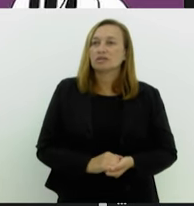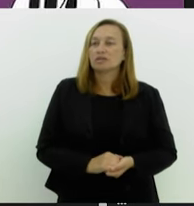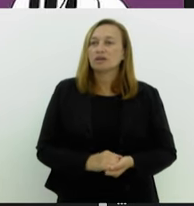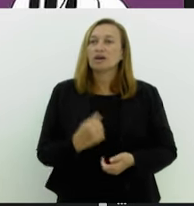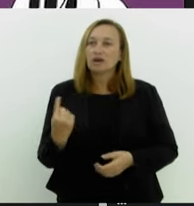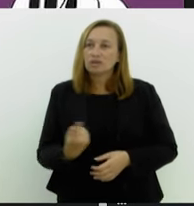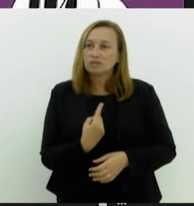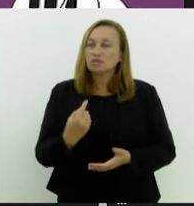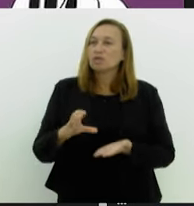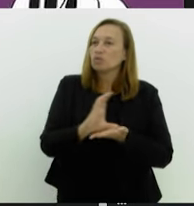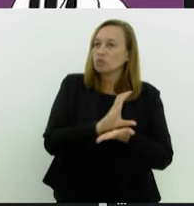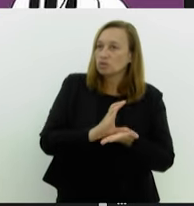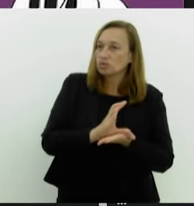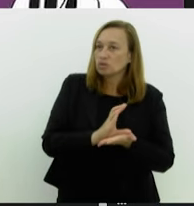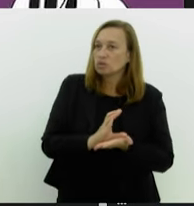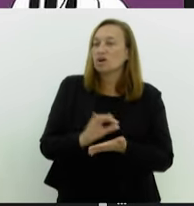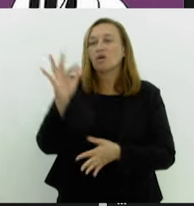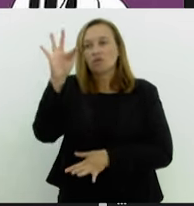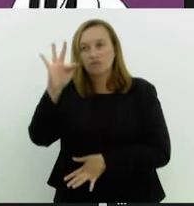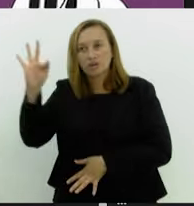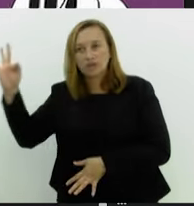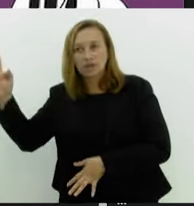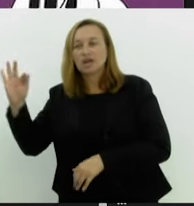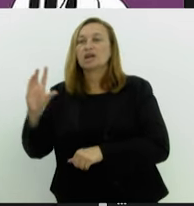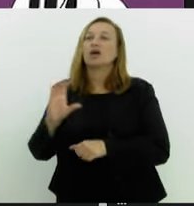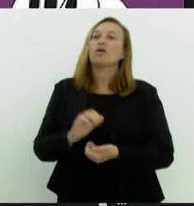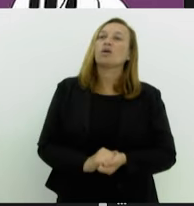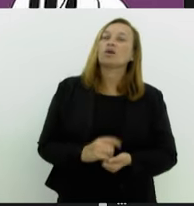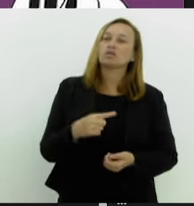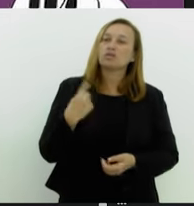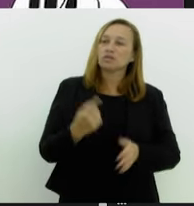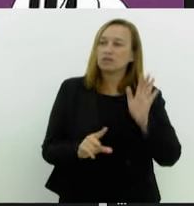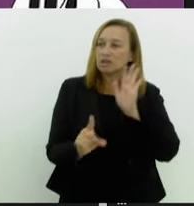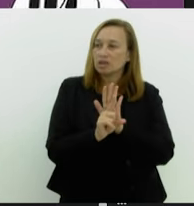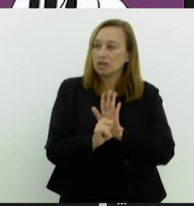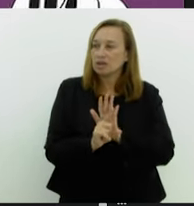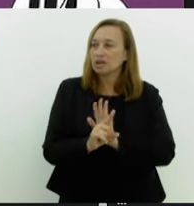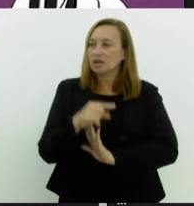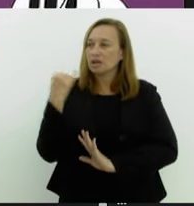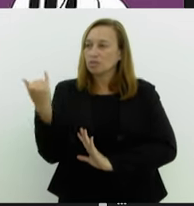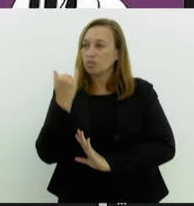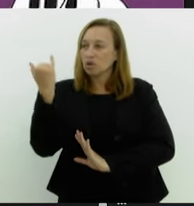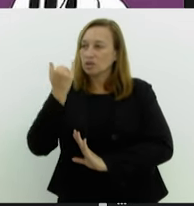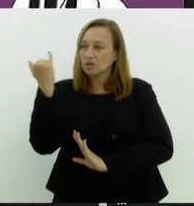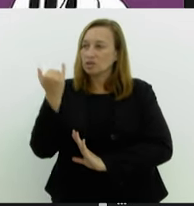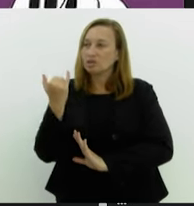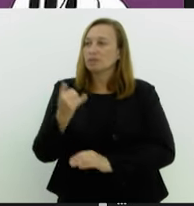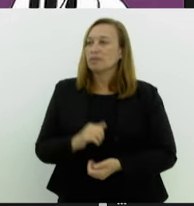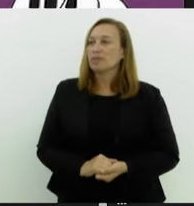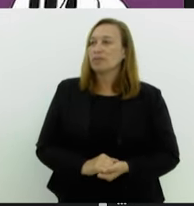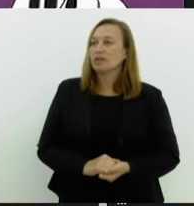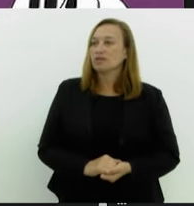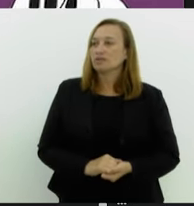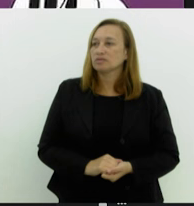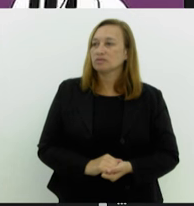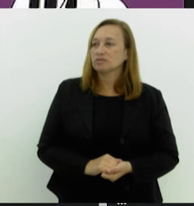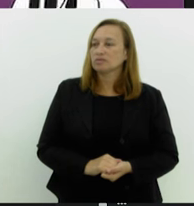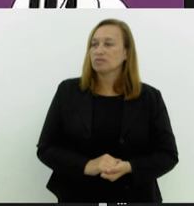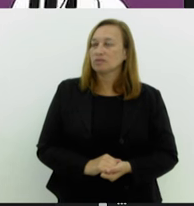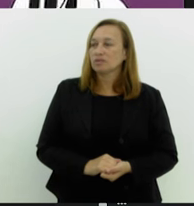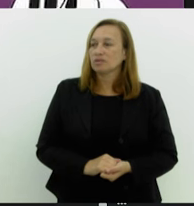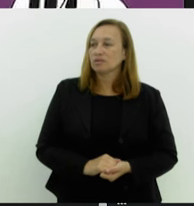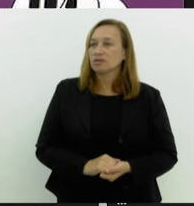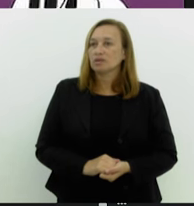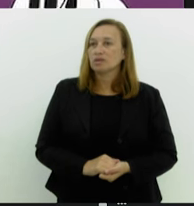Constituição Federal a nossa legislação então é extremamente relevante eu venho apenas trazer um é uma mensagem mesmo